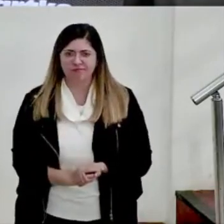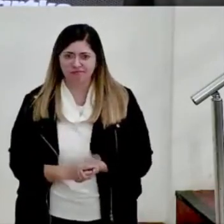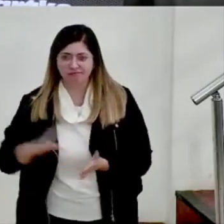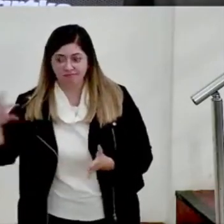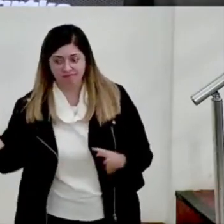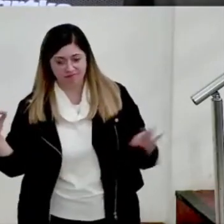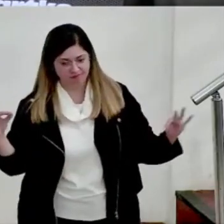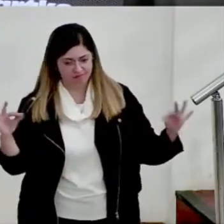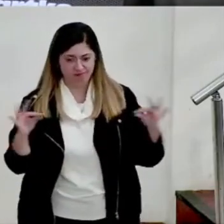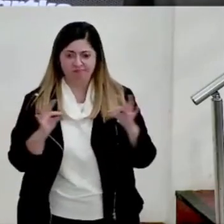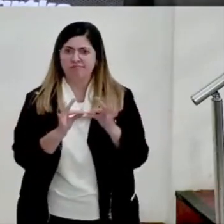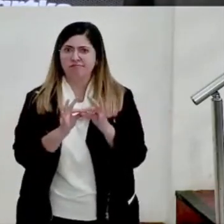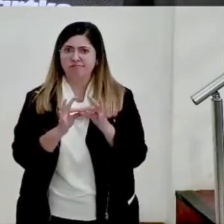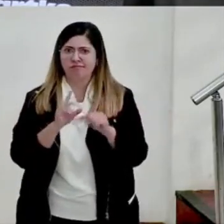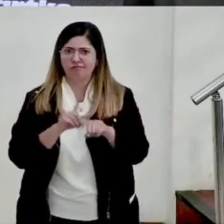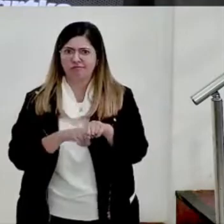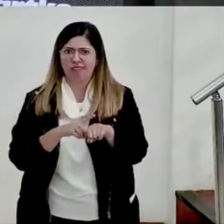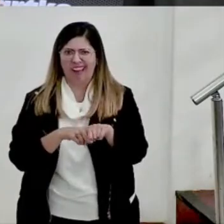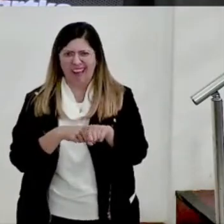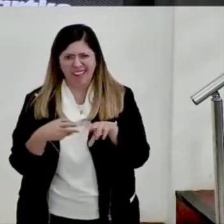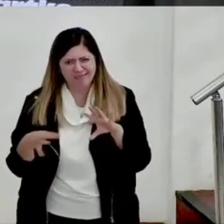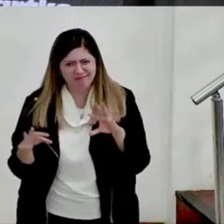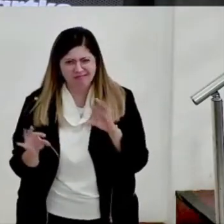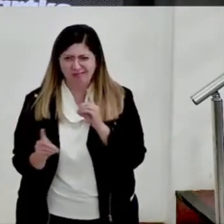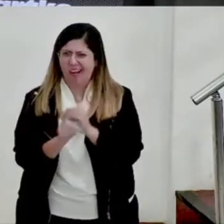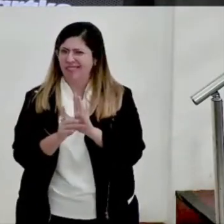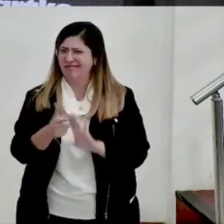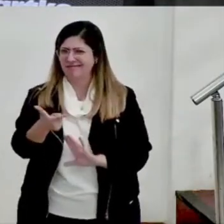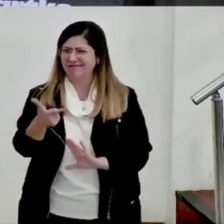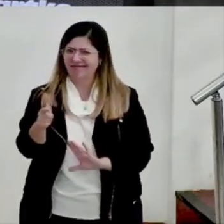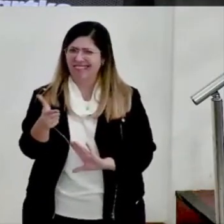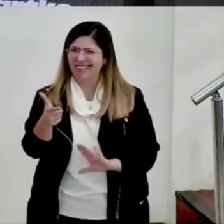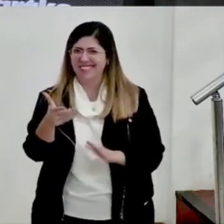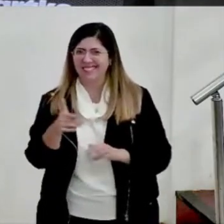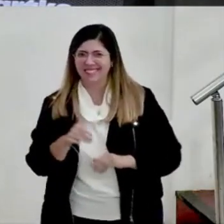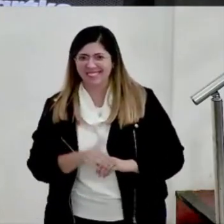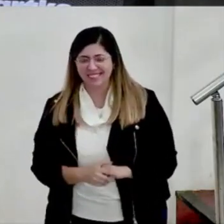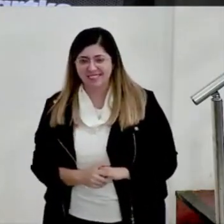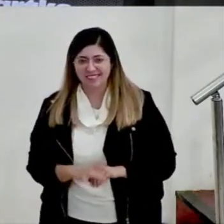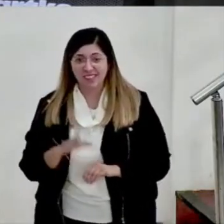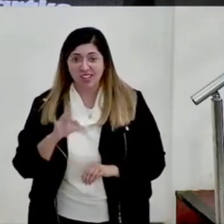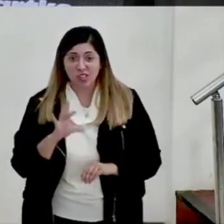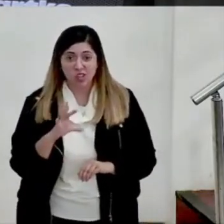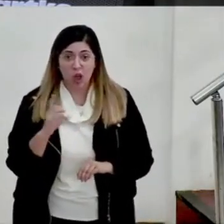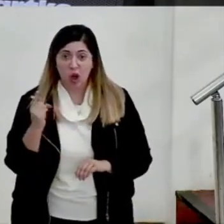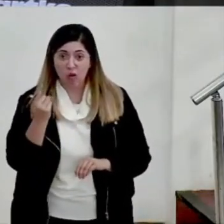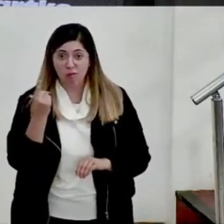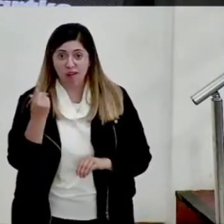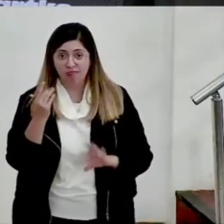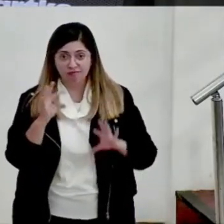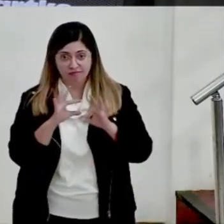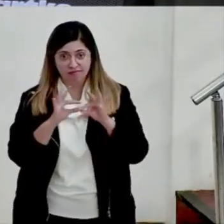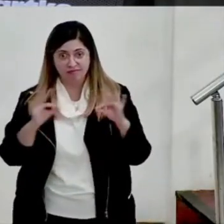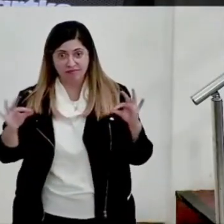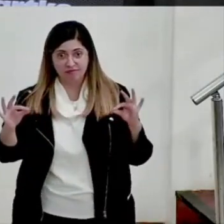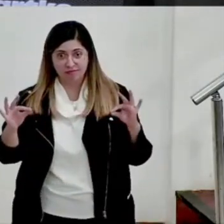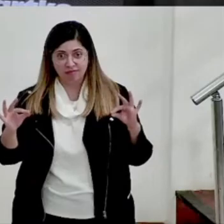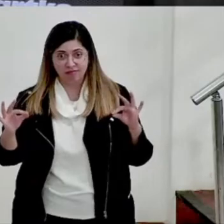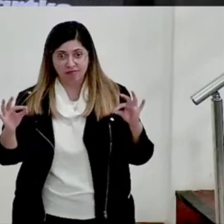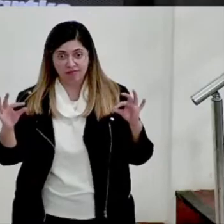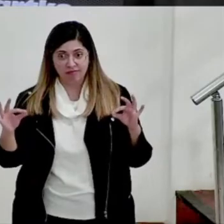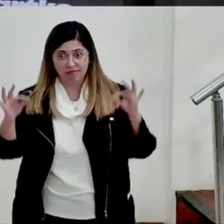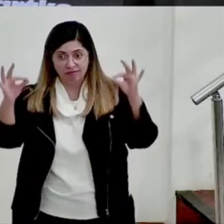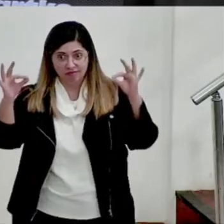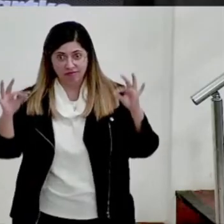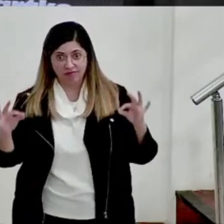Essas duas linhas do tempo, da velha criação e da nova criação, se sobrepõem. Há